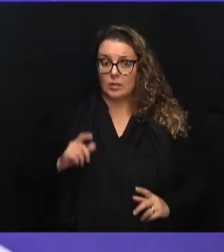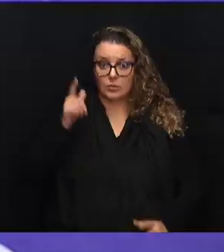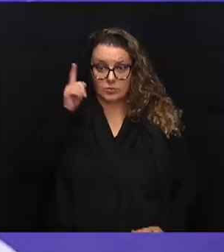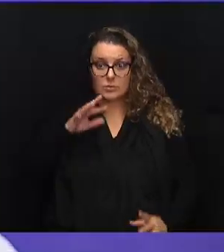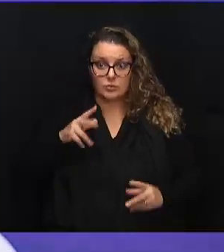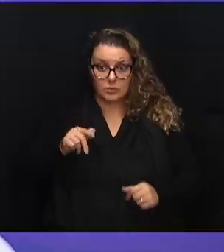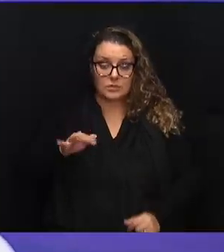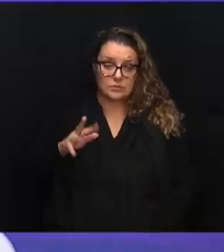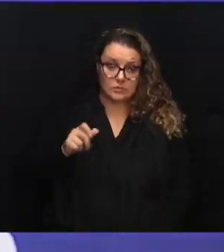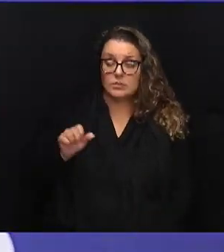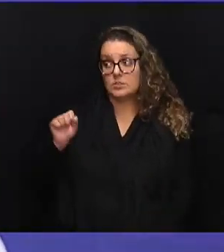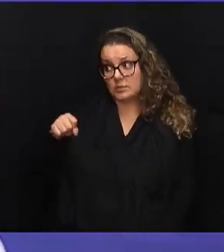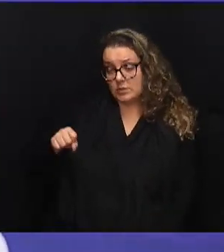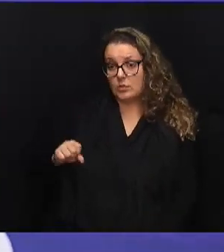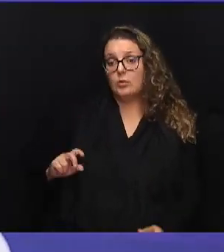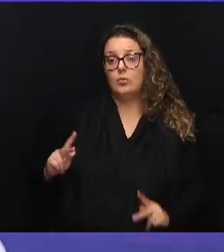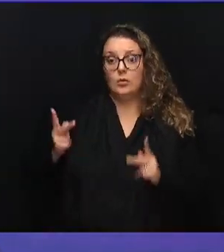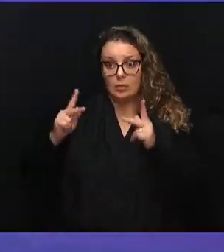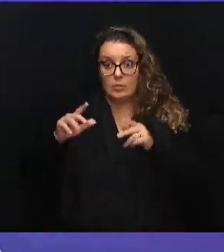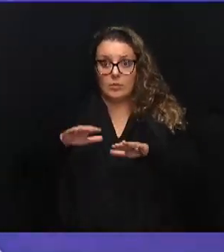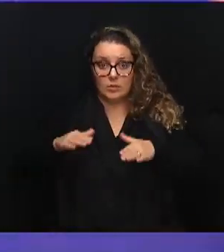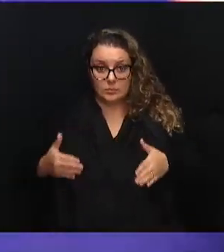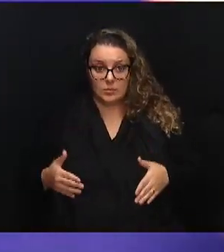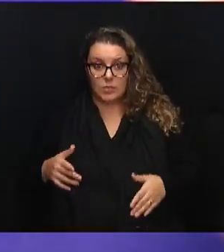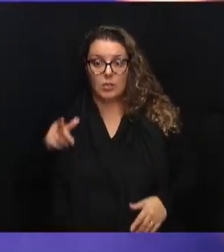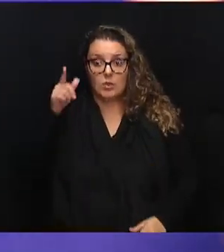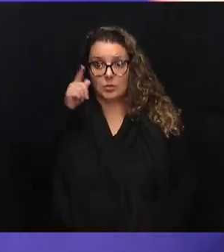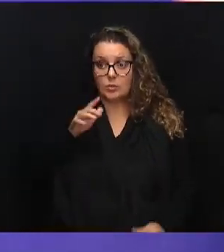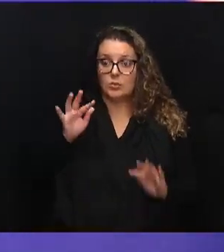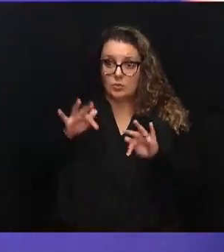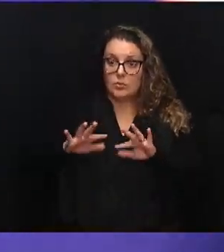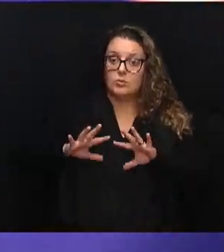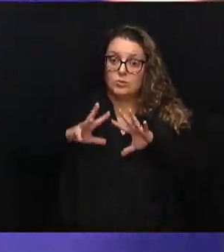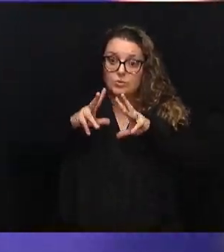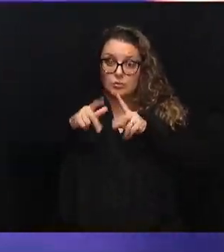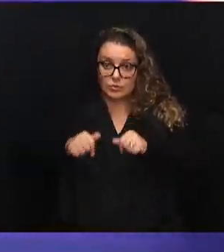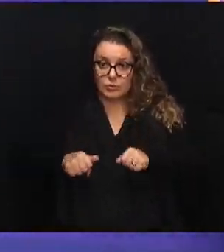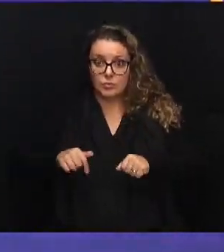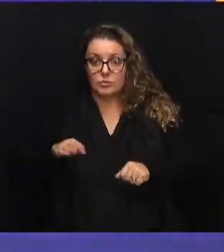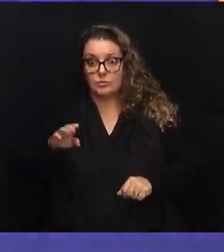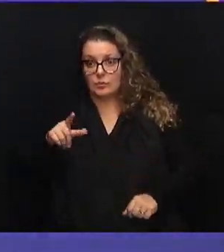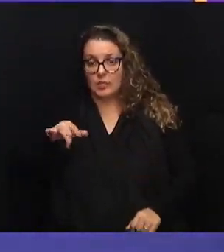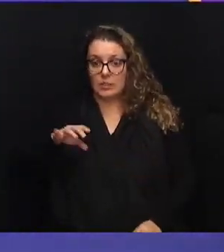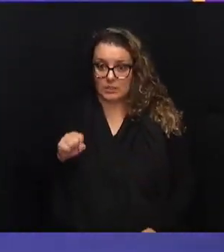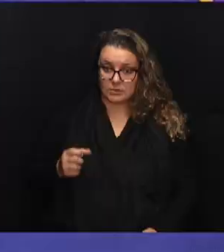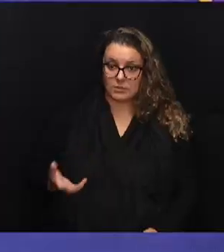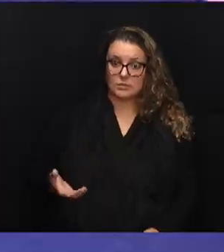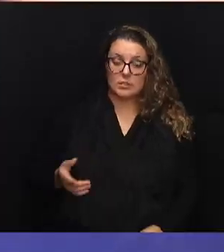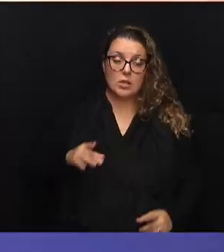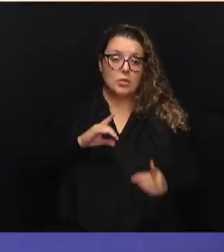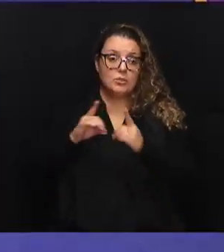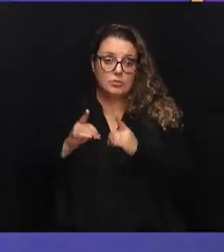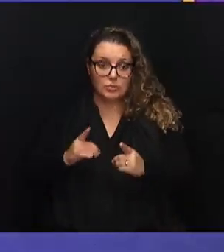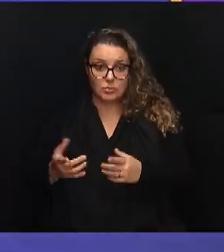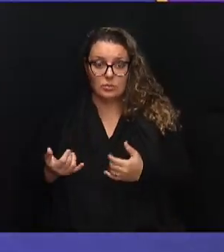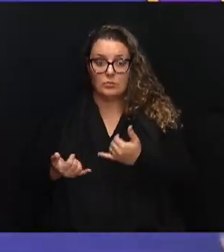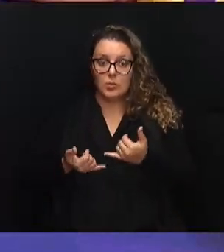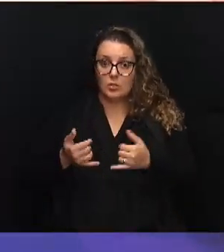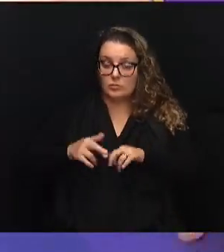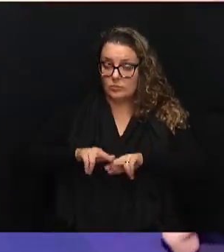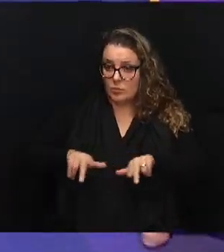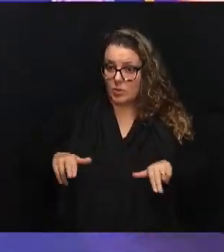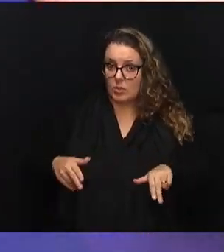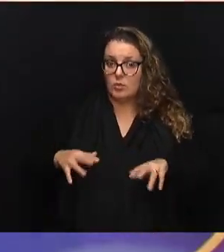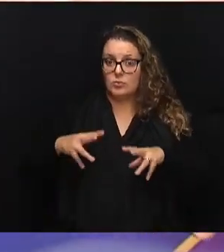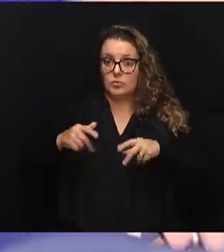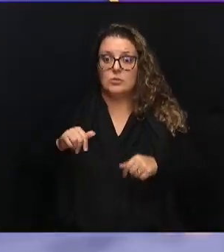Então assim, o campeão do torneio é o jogador que consegue ao final de todos os blinds, ao final de toda a dinâmica do jogo, acumular todas as fichas do